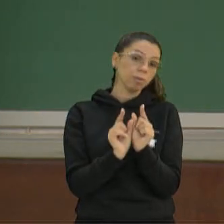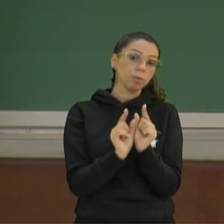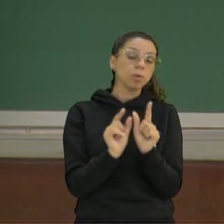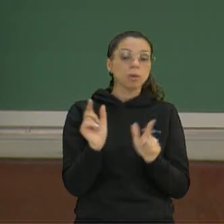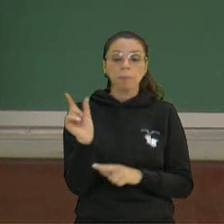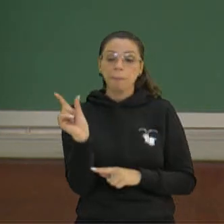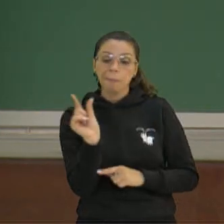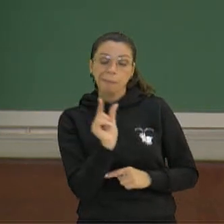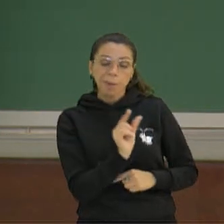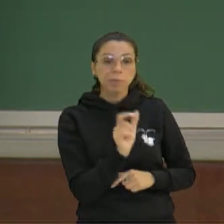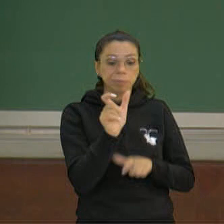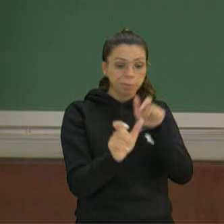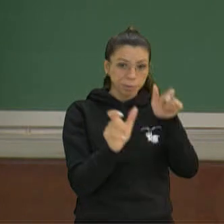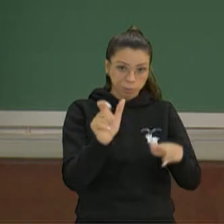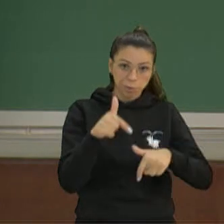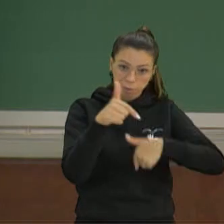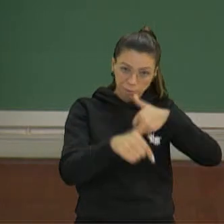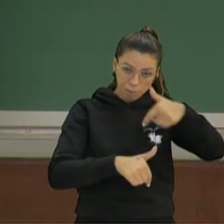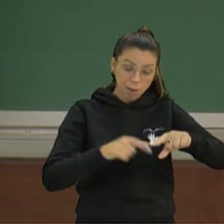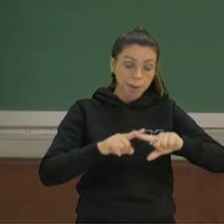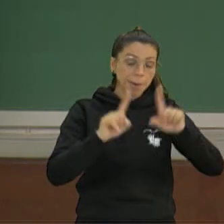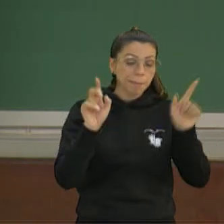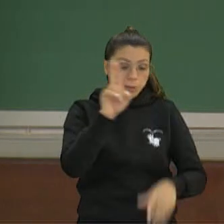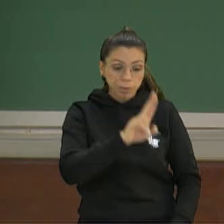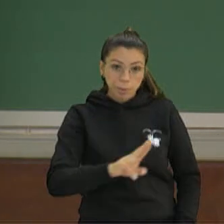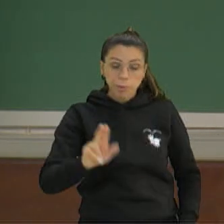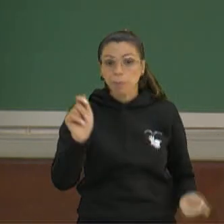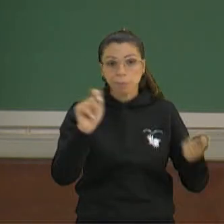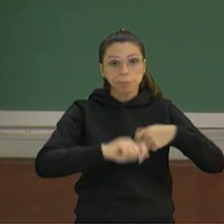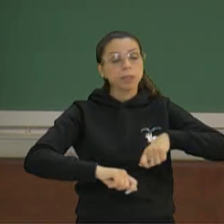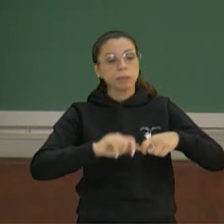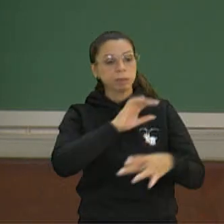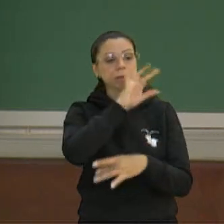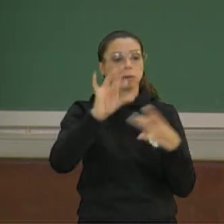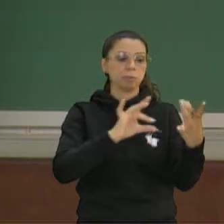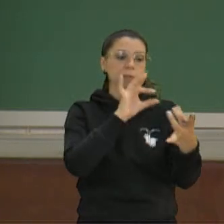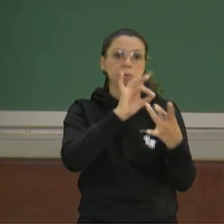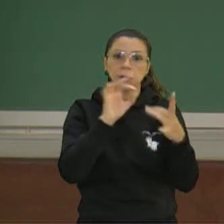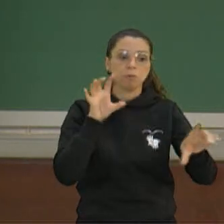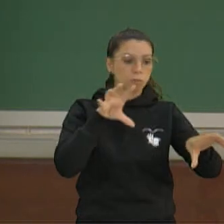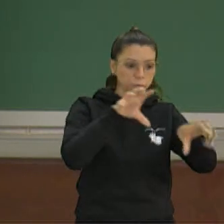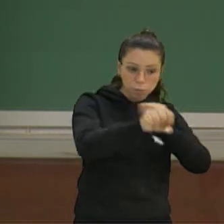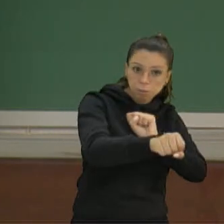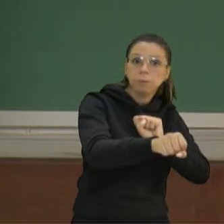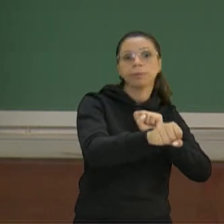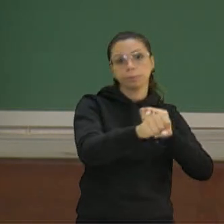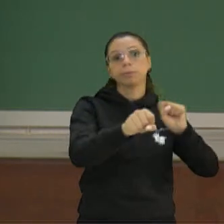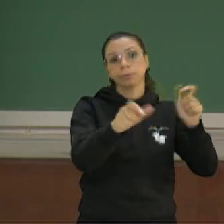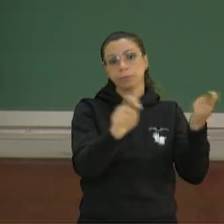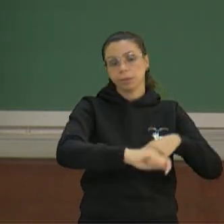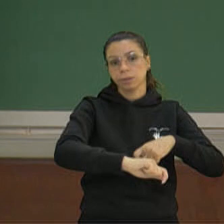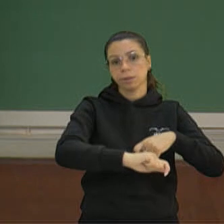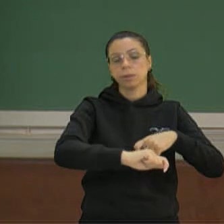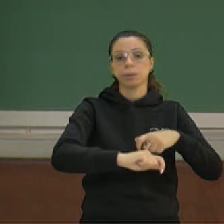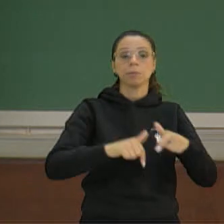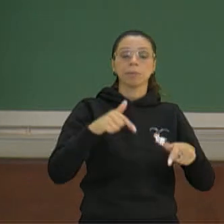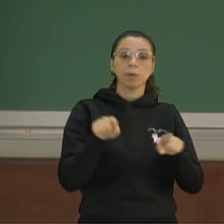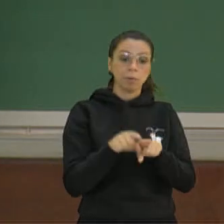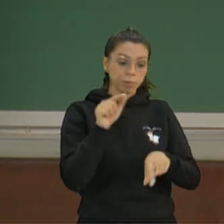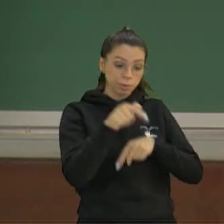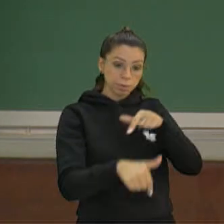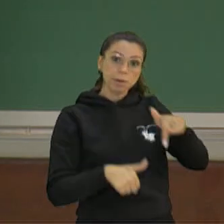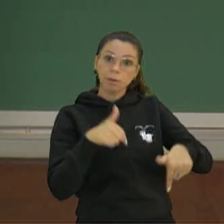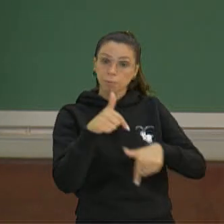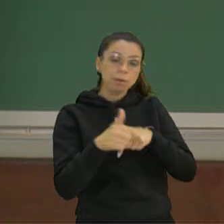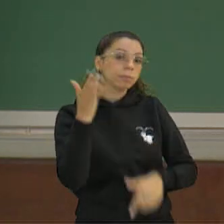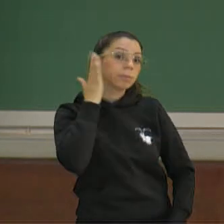a mão de obra, porém, aquela que utiliza, ela tem que ser especializada, ela tem que ser qualificada. O trabalhador, ele tem